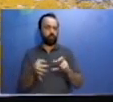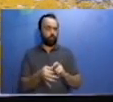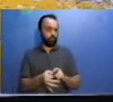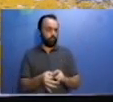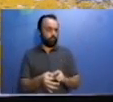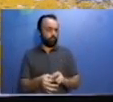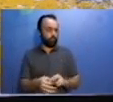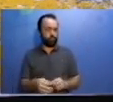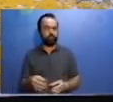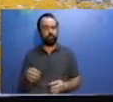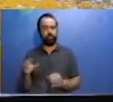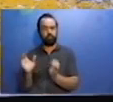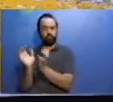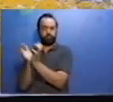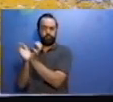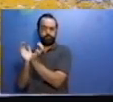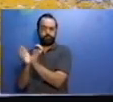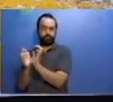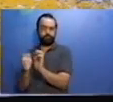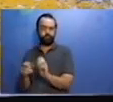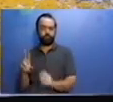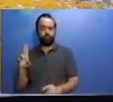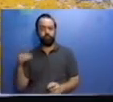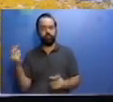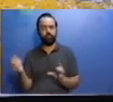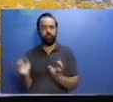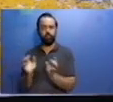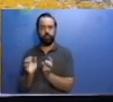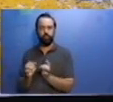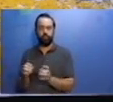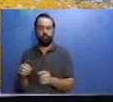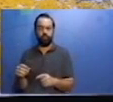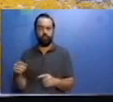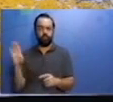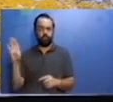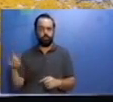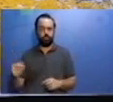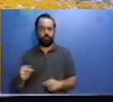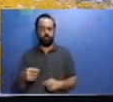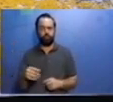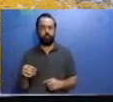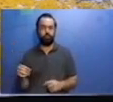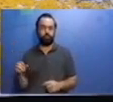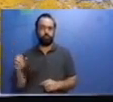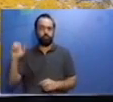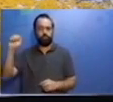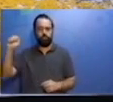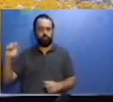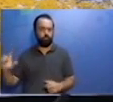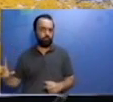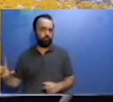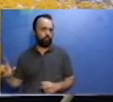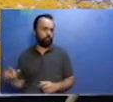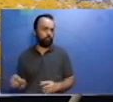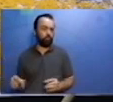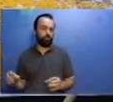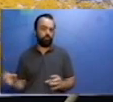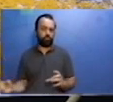fotossintetizante, ou uma alga ou uma cianobactéria. Esses seres fotossintetizantes fornecem ao